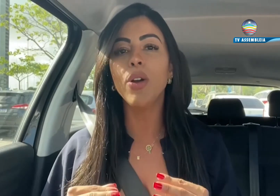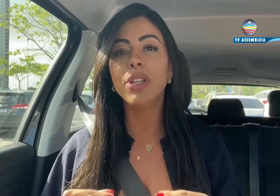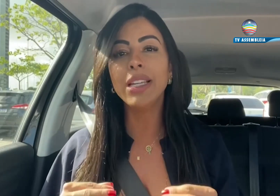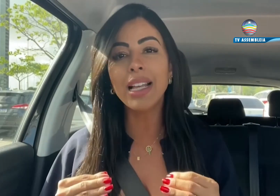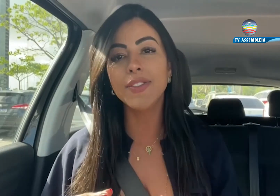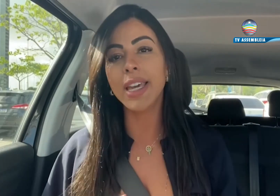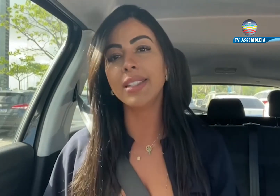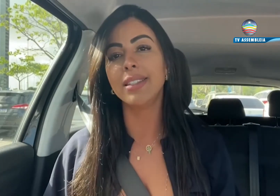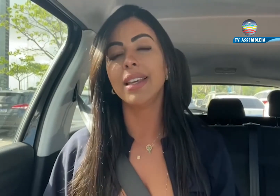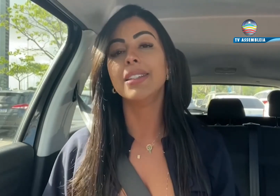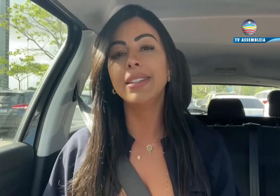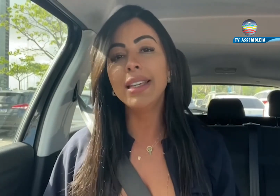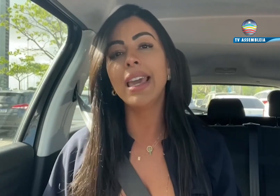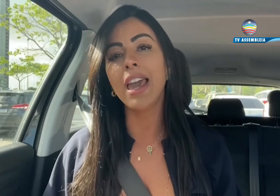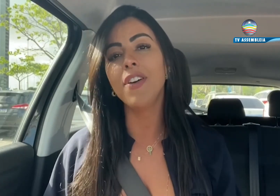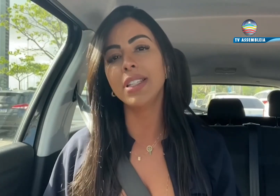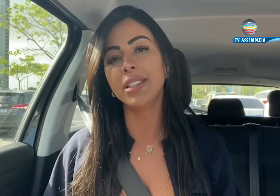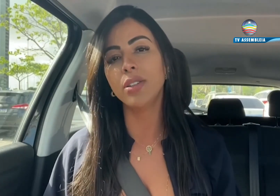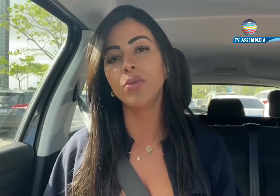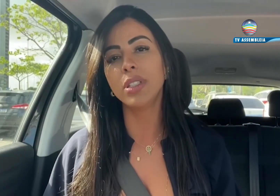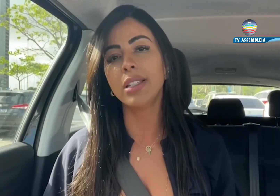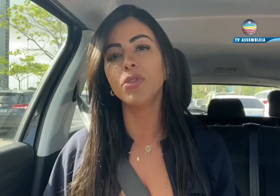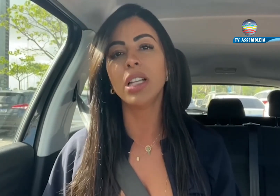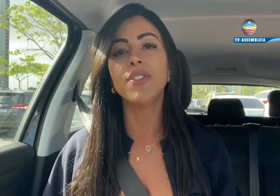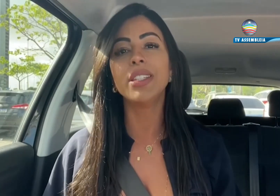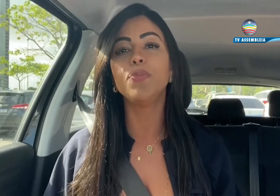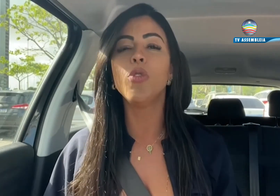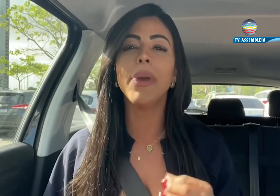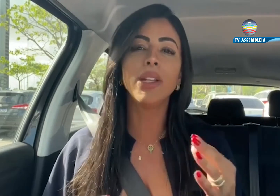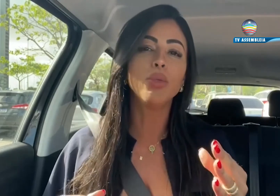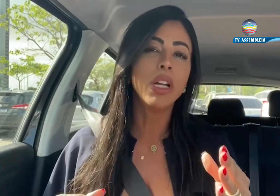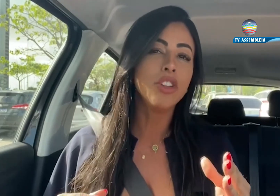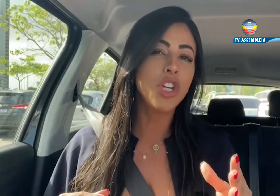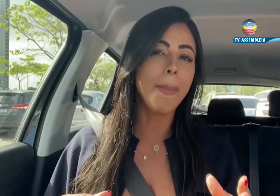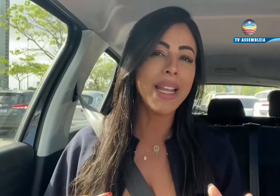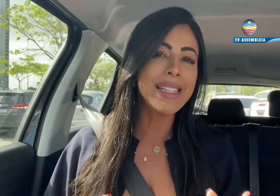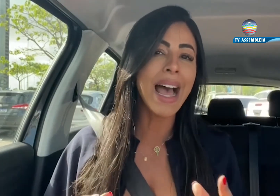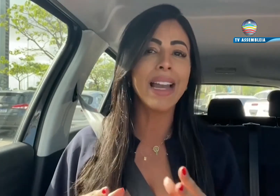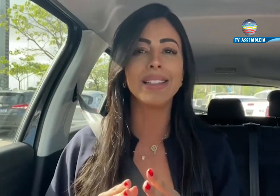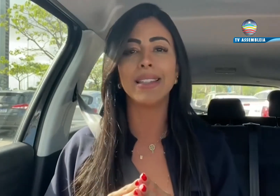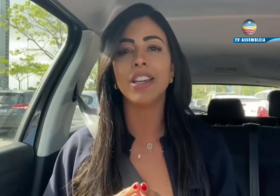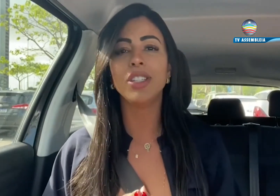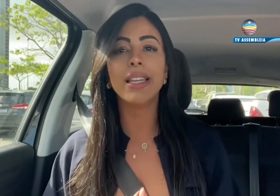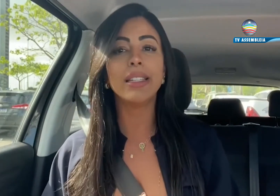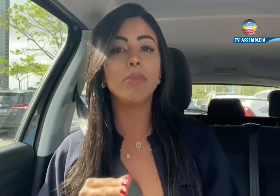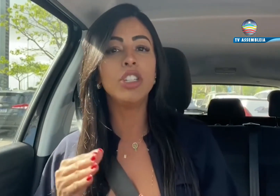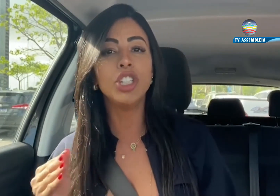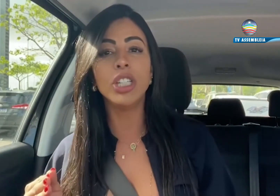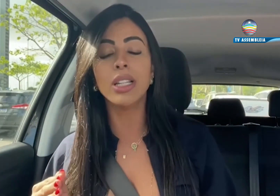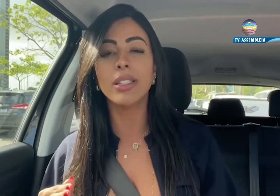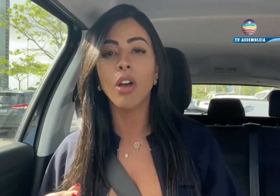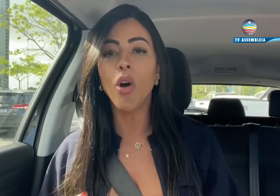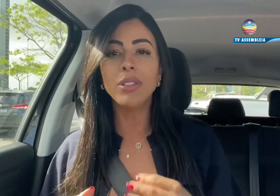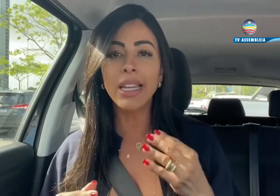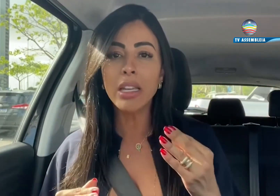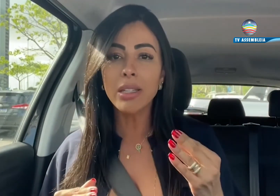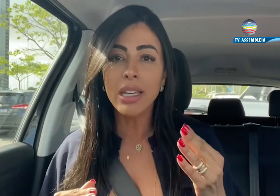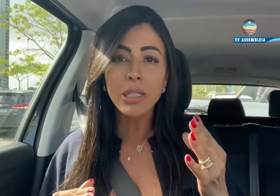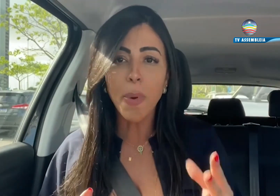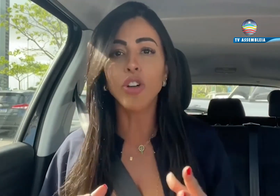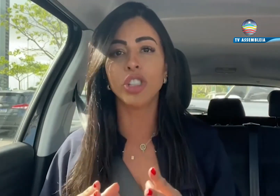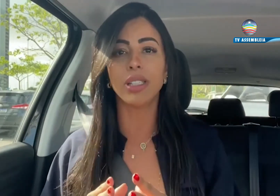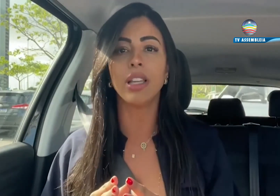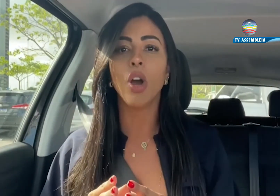só que na maioria das vezes sequer fazem as denúncias, muitas vezes por medo de represálias, de serem demitidas ou de